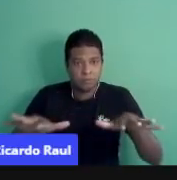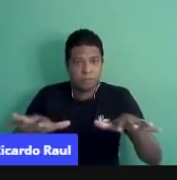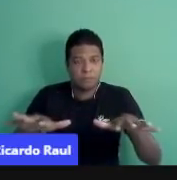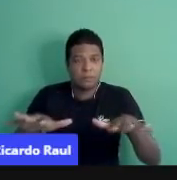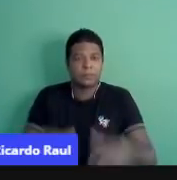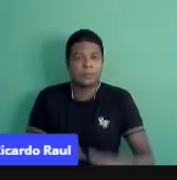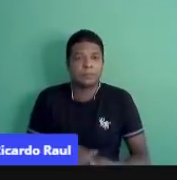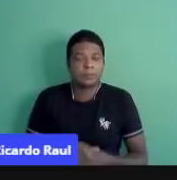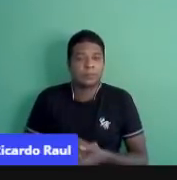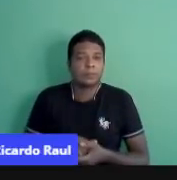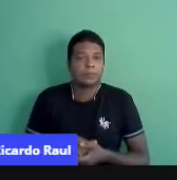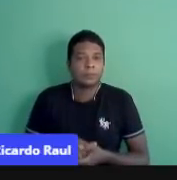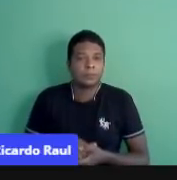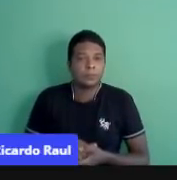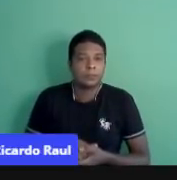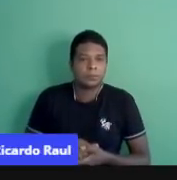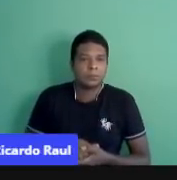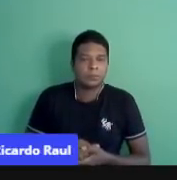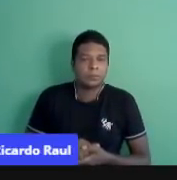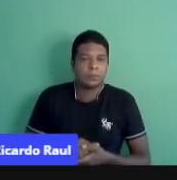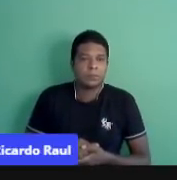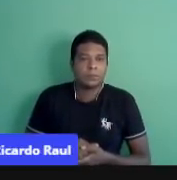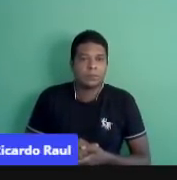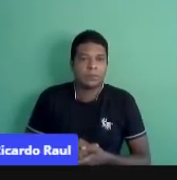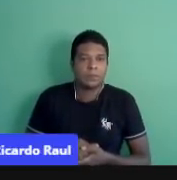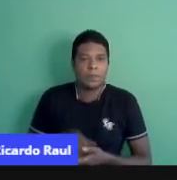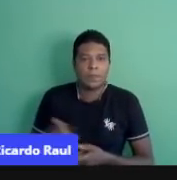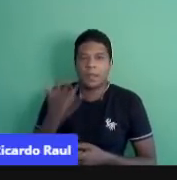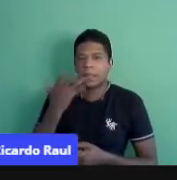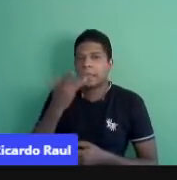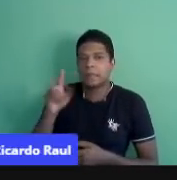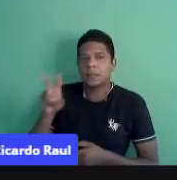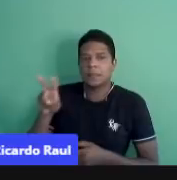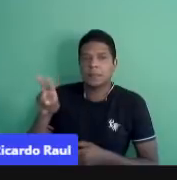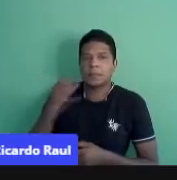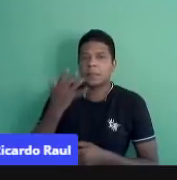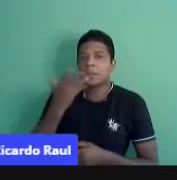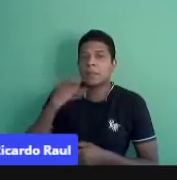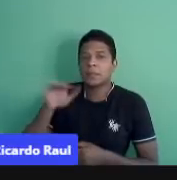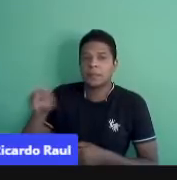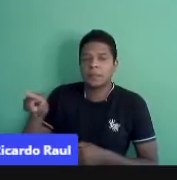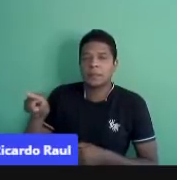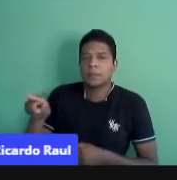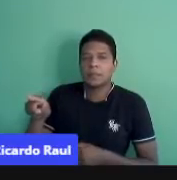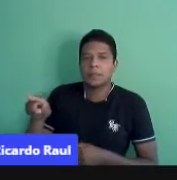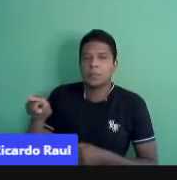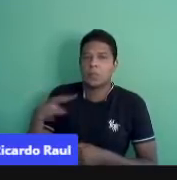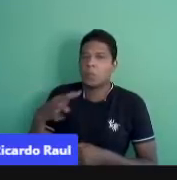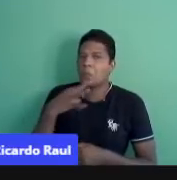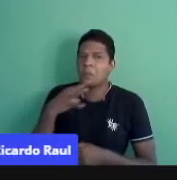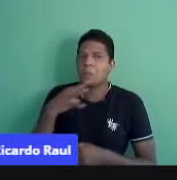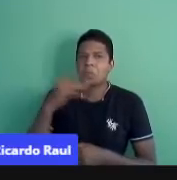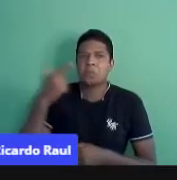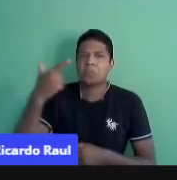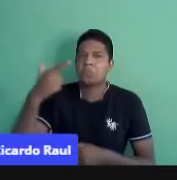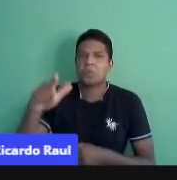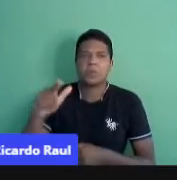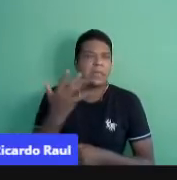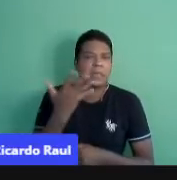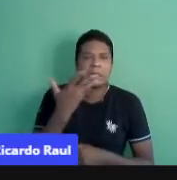a fulana, não vou citar o nome da criança, não conhece nenhuma outra criança